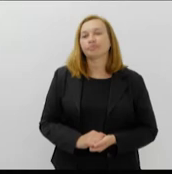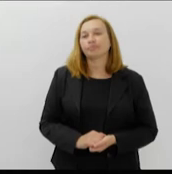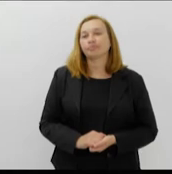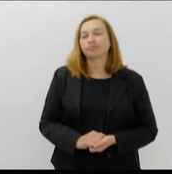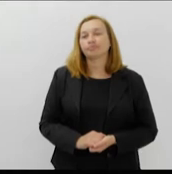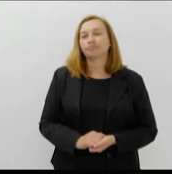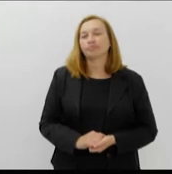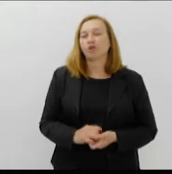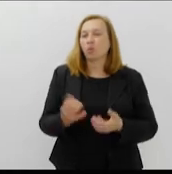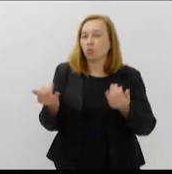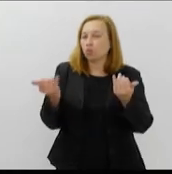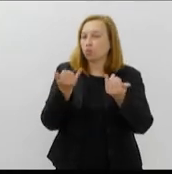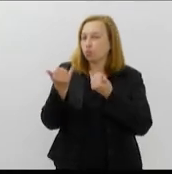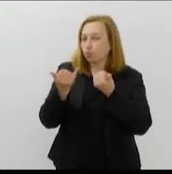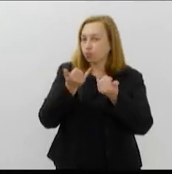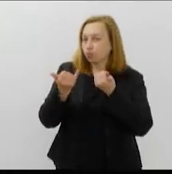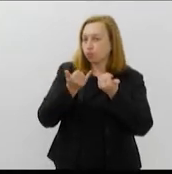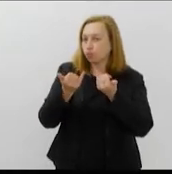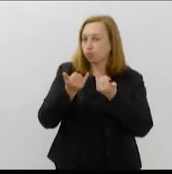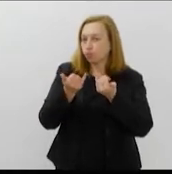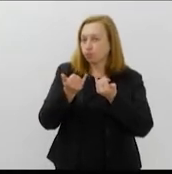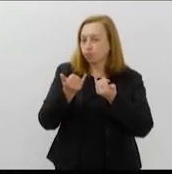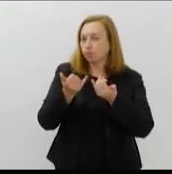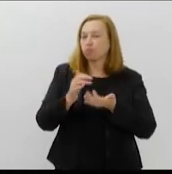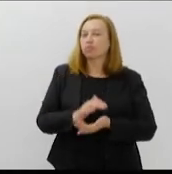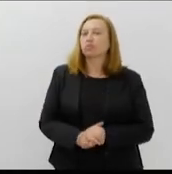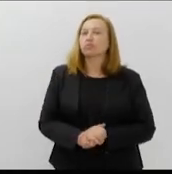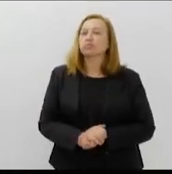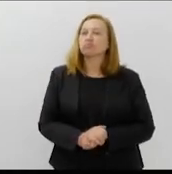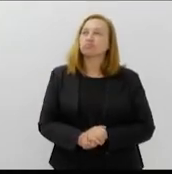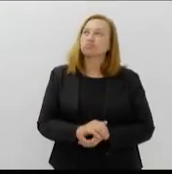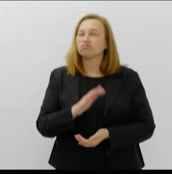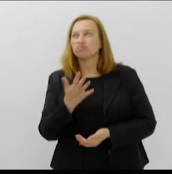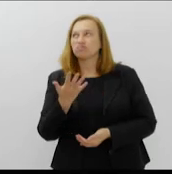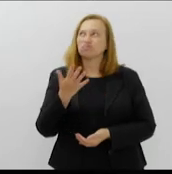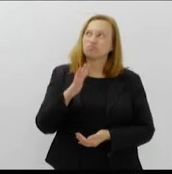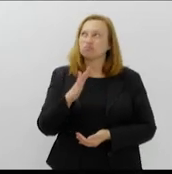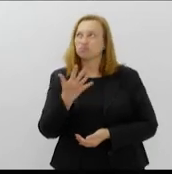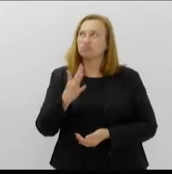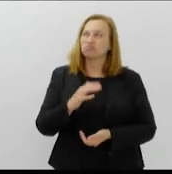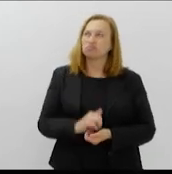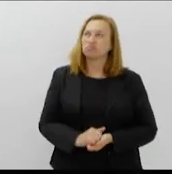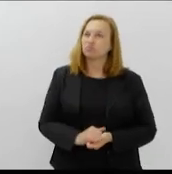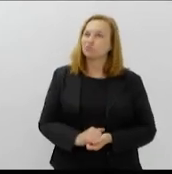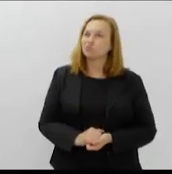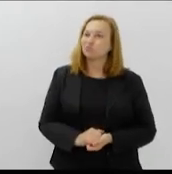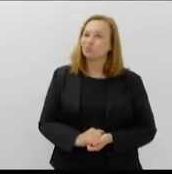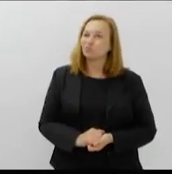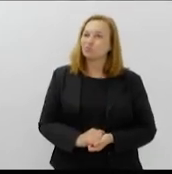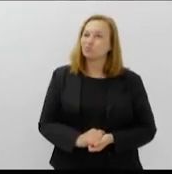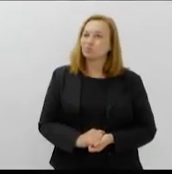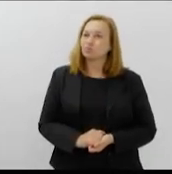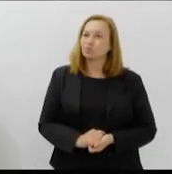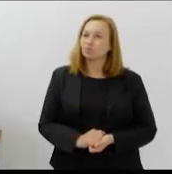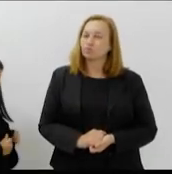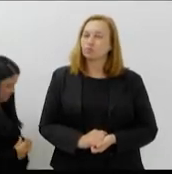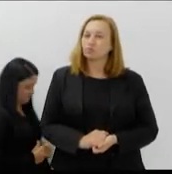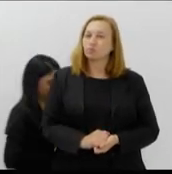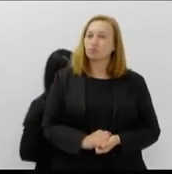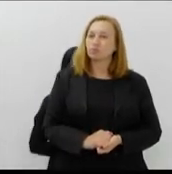uma notícia que saiu por volta de